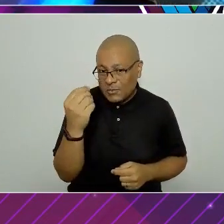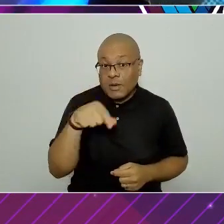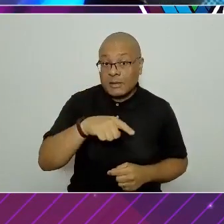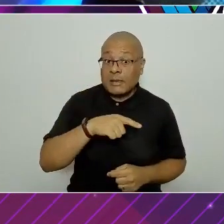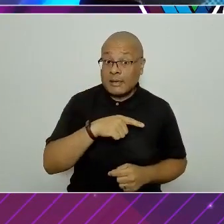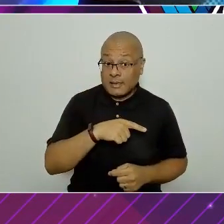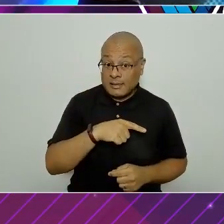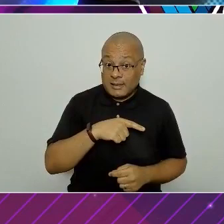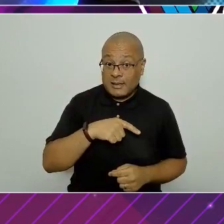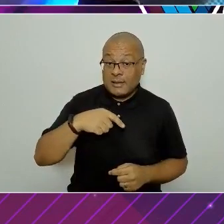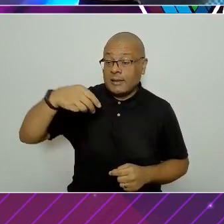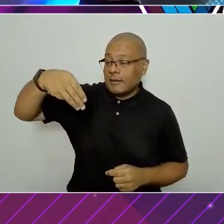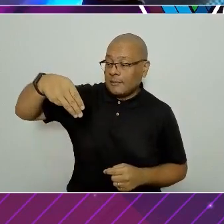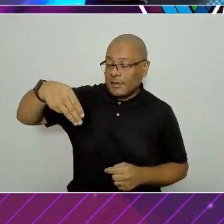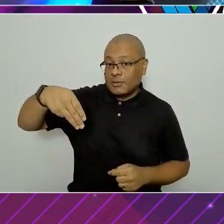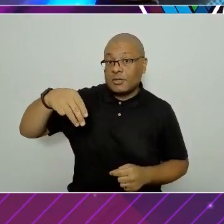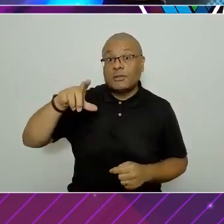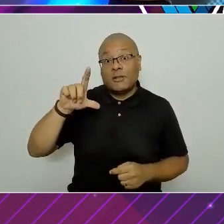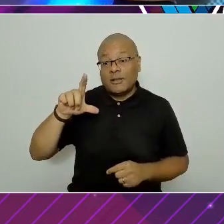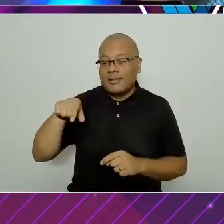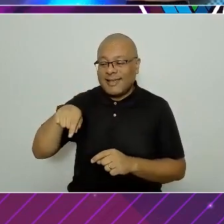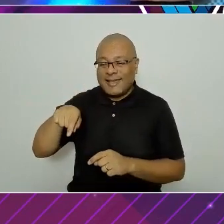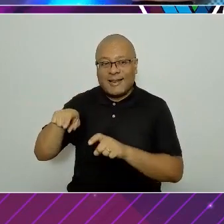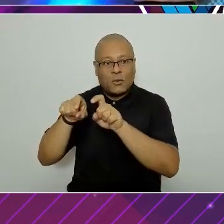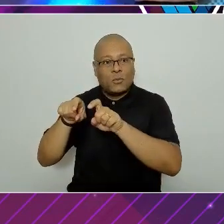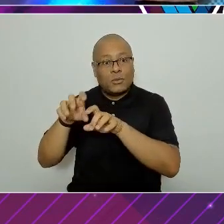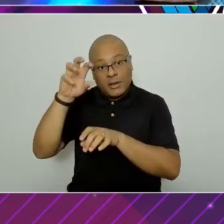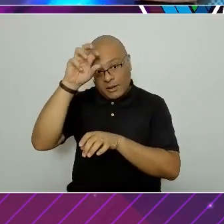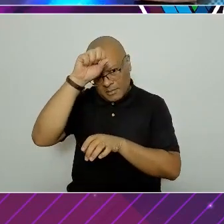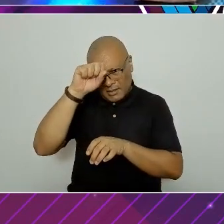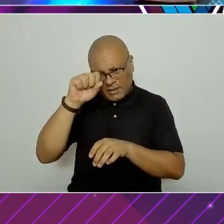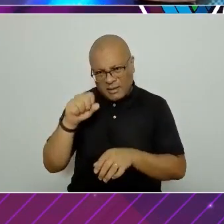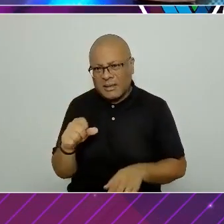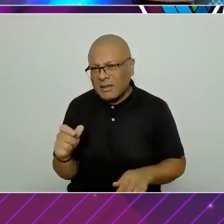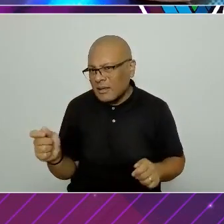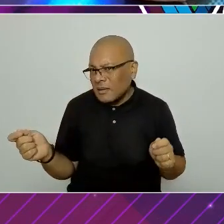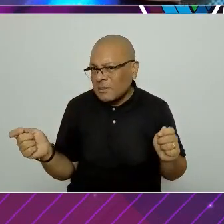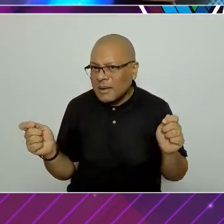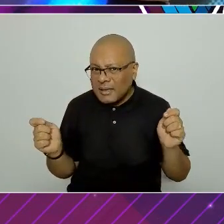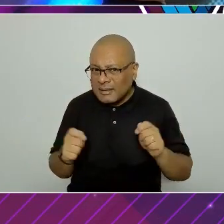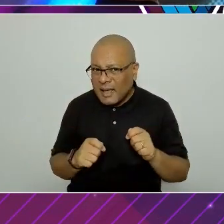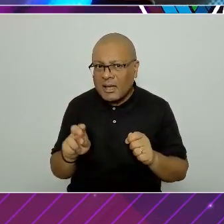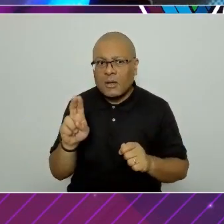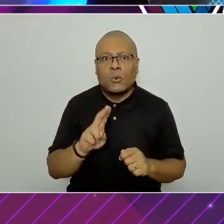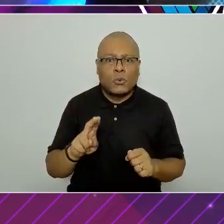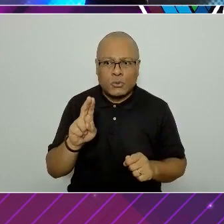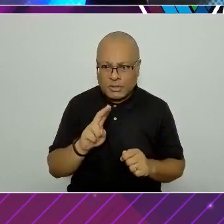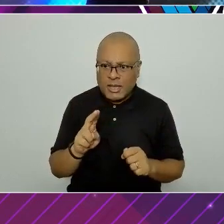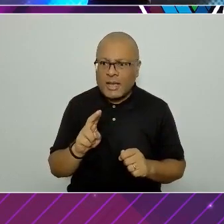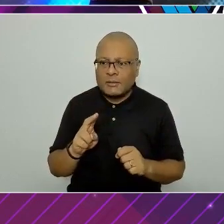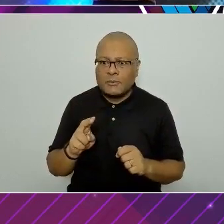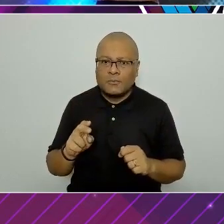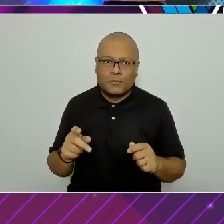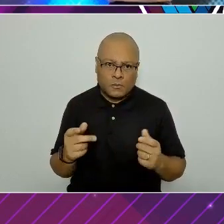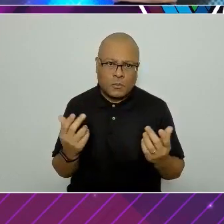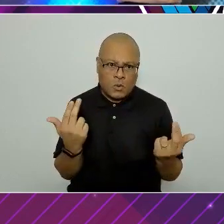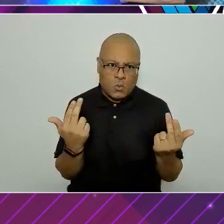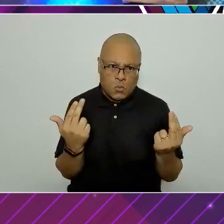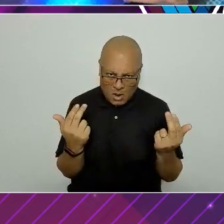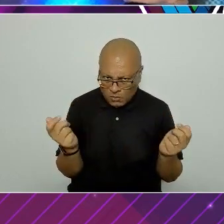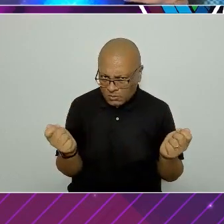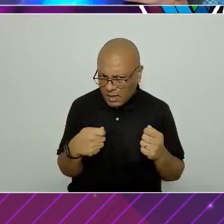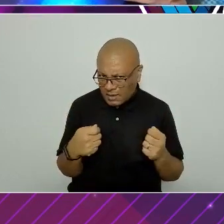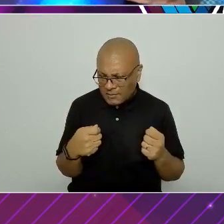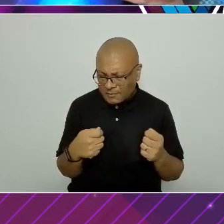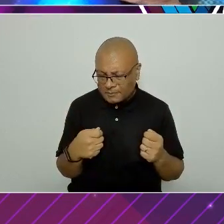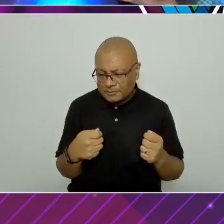machine learning, né? O aprendizado de máquina. Então, será que esse aprendizado ele também foi baseado em algum tipo de mecanismo do nosso cérebro? Então, já